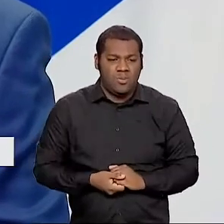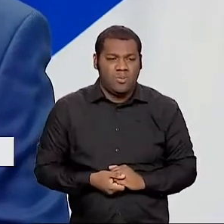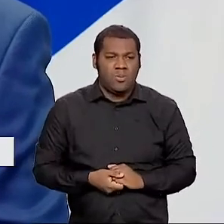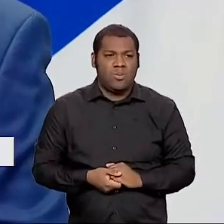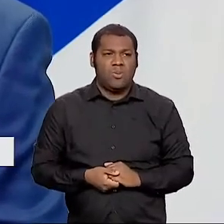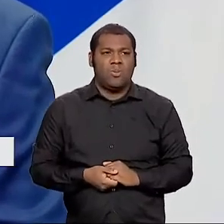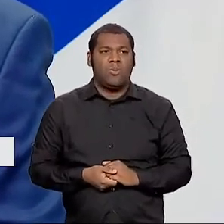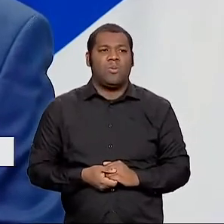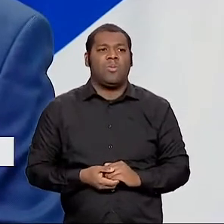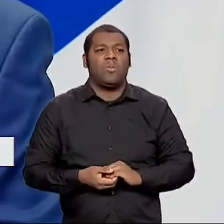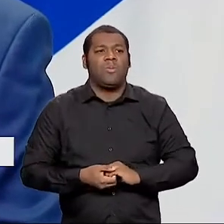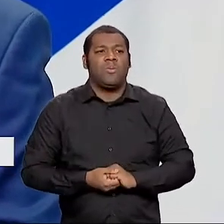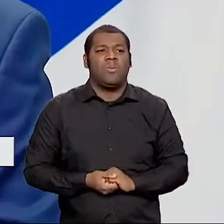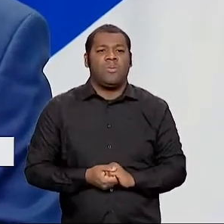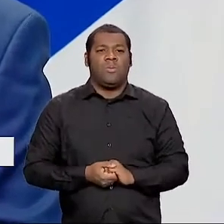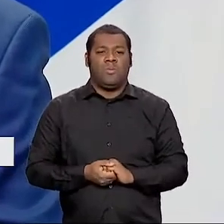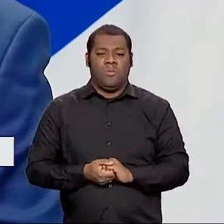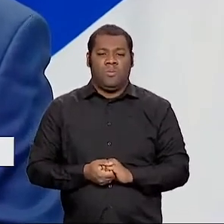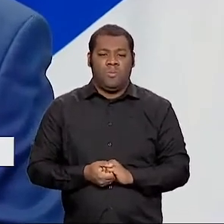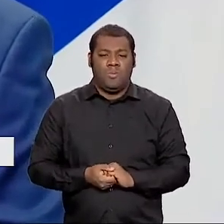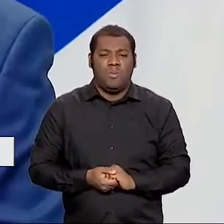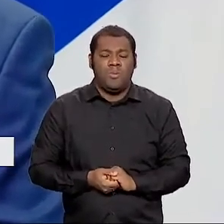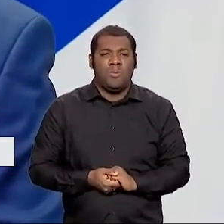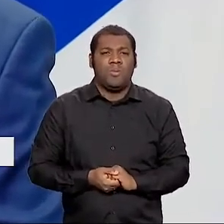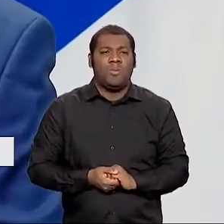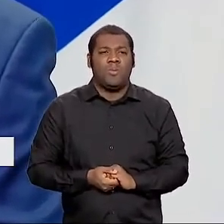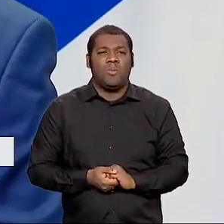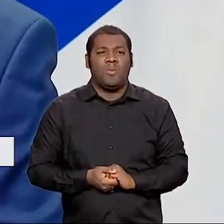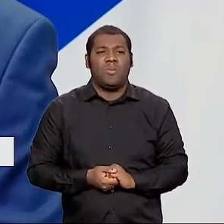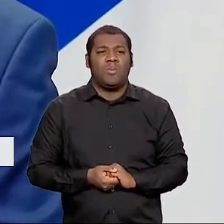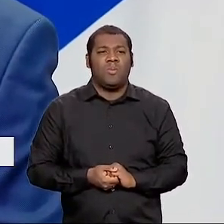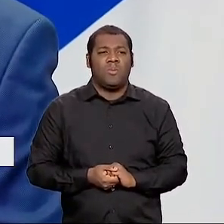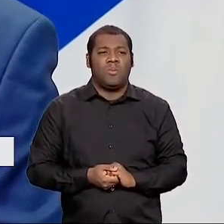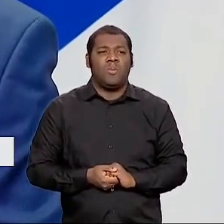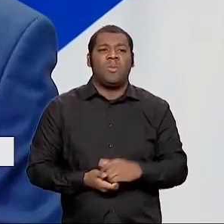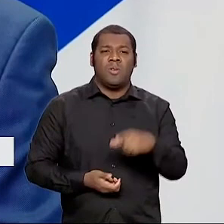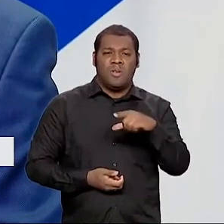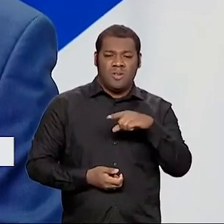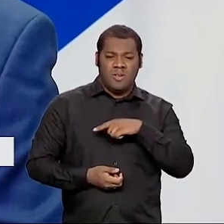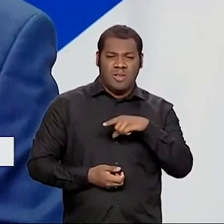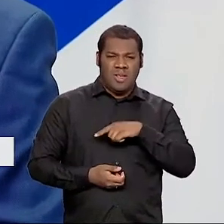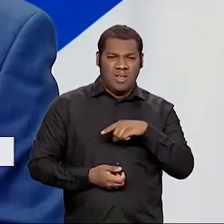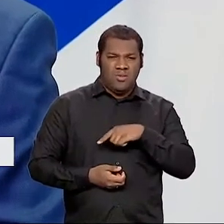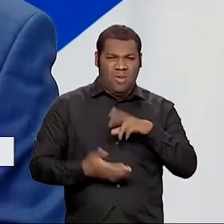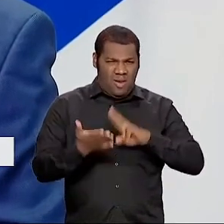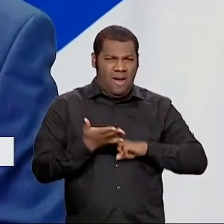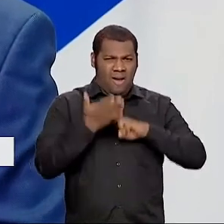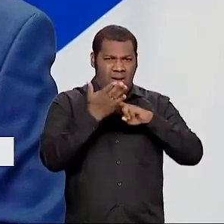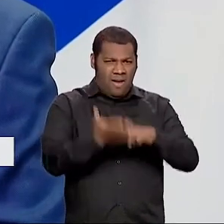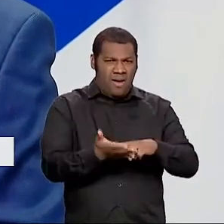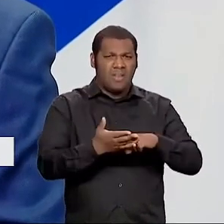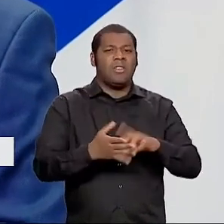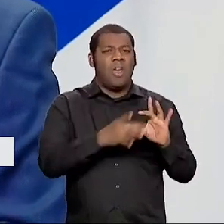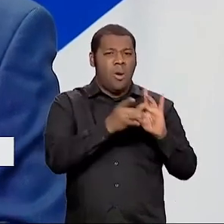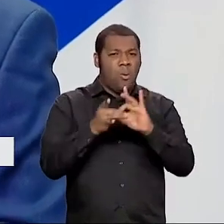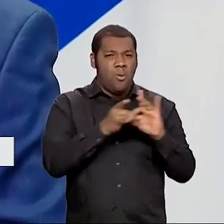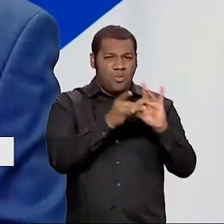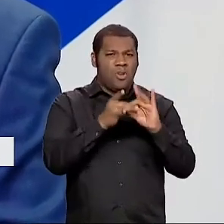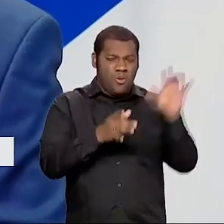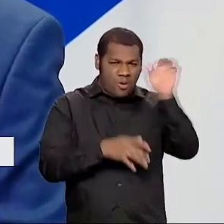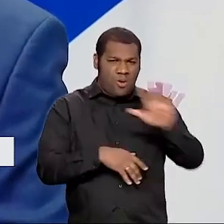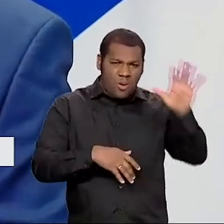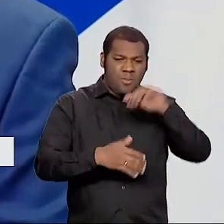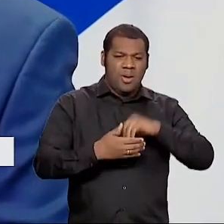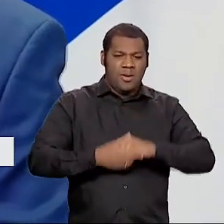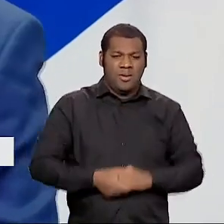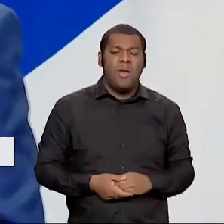das compras governamentais. E nós ficamos de responder a carta adicional que a União Europeia mandou, e eu